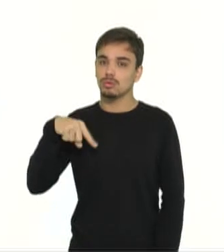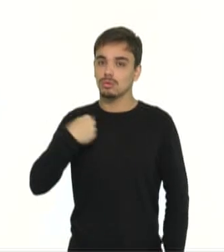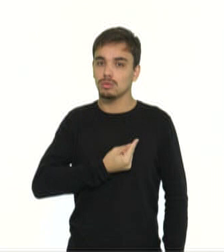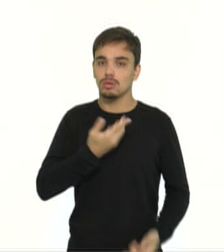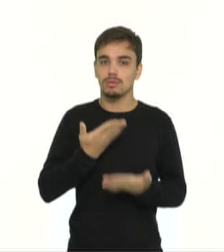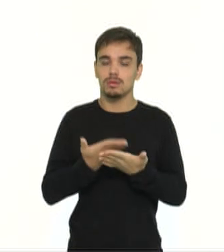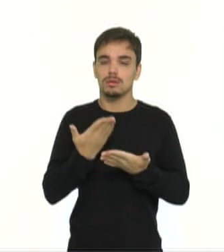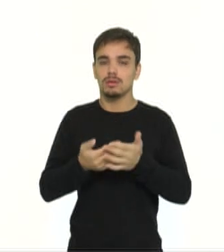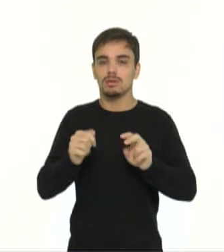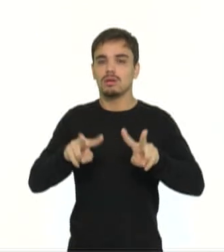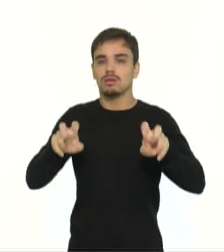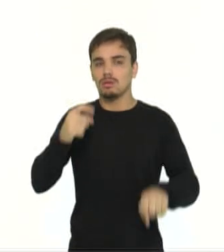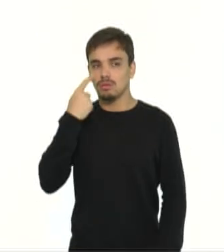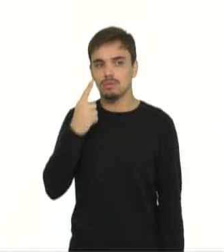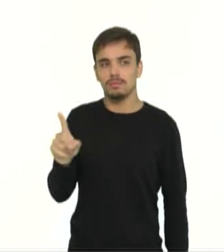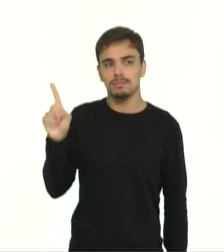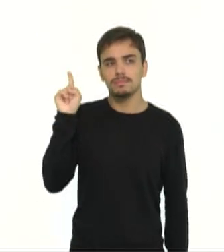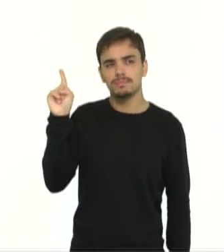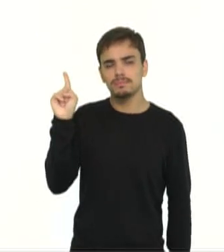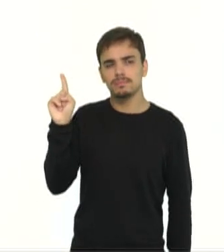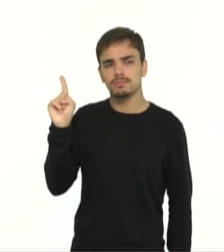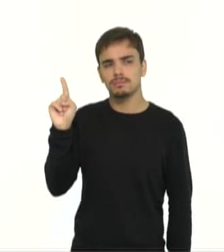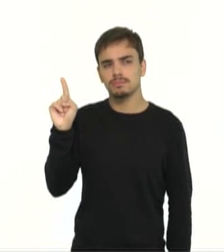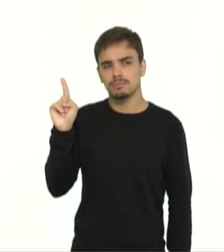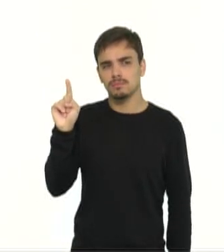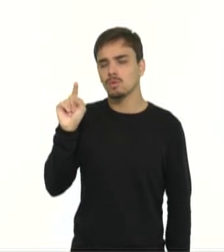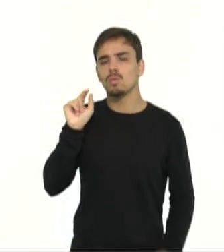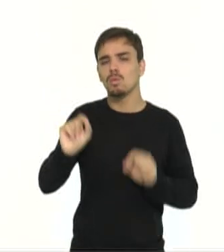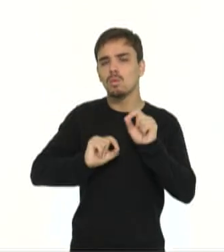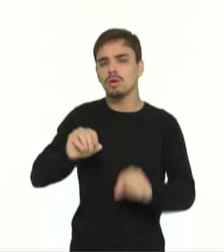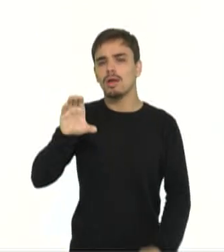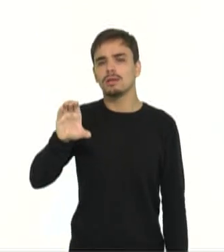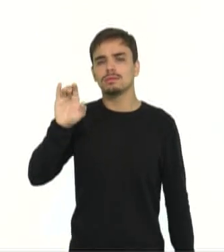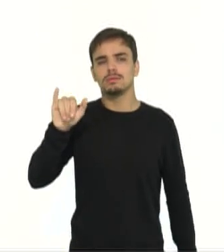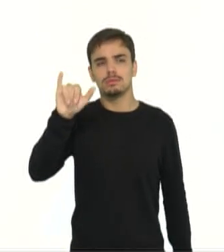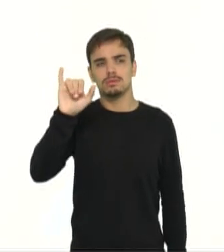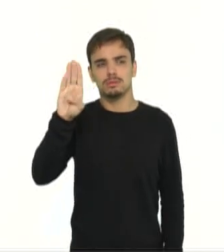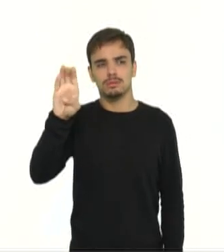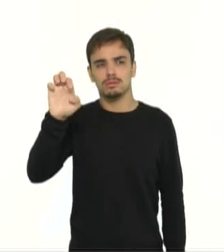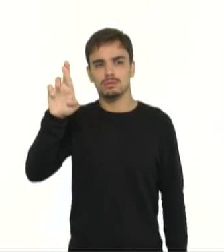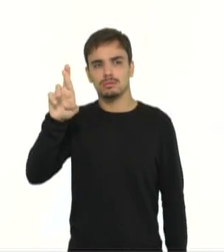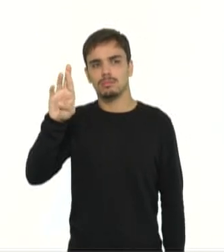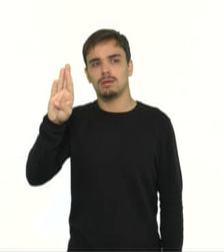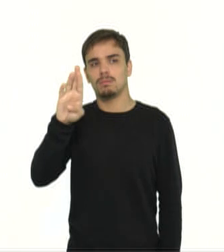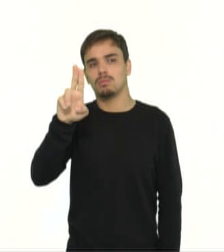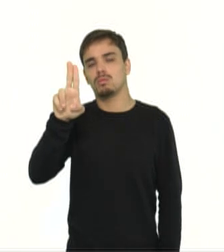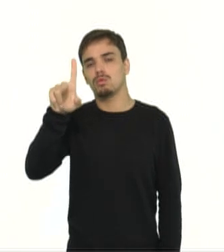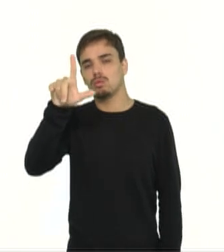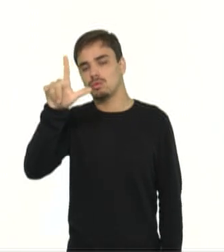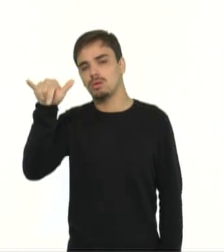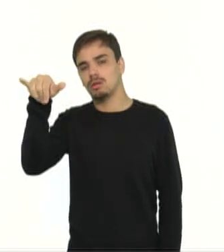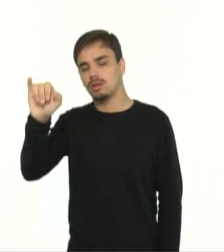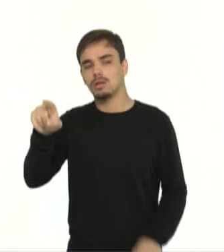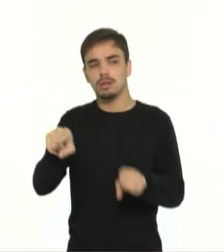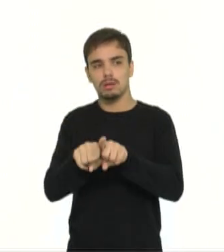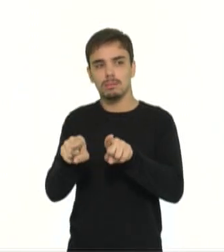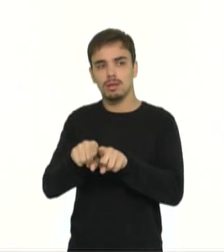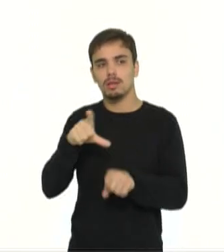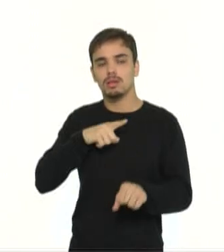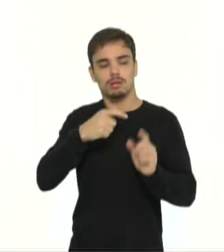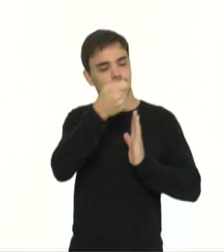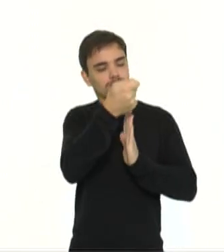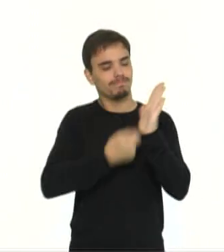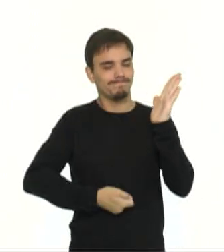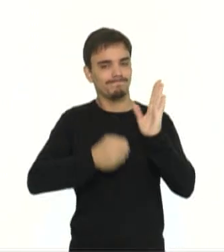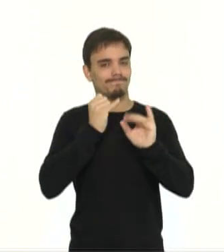estudar What is Cyberbullying? O que é cyberbullying? Nós vamos estudar nessa aula. Nós vamos ler um artigo online,